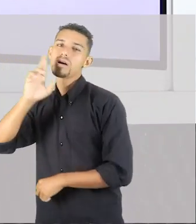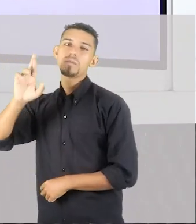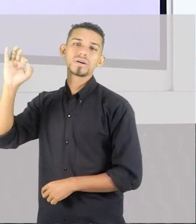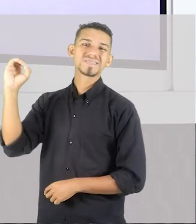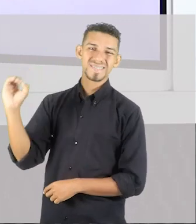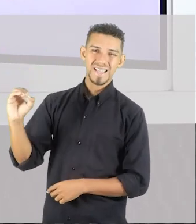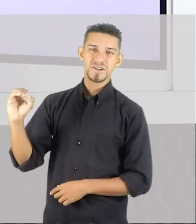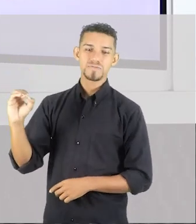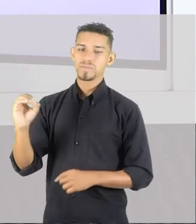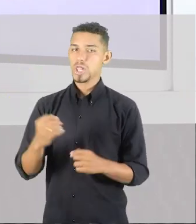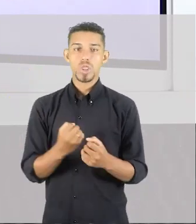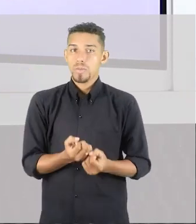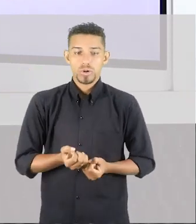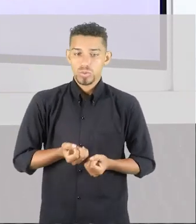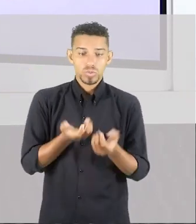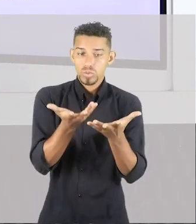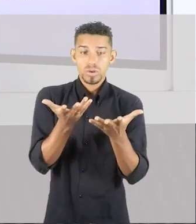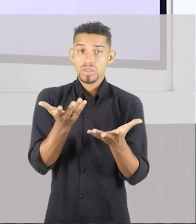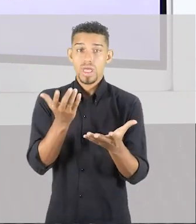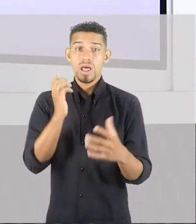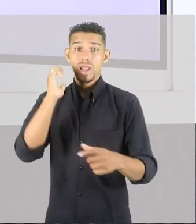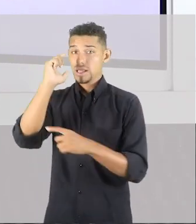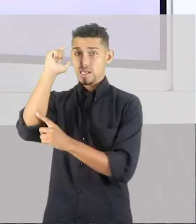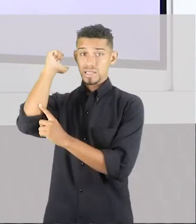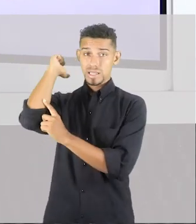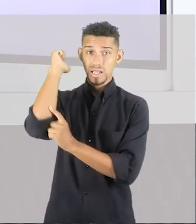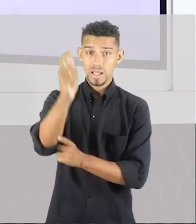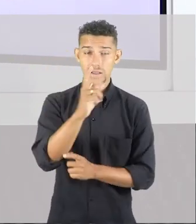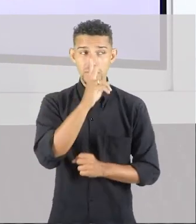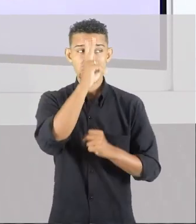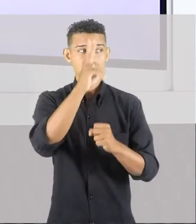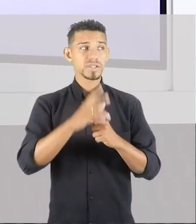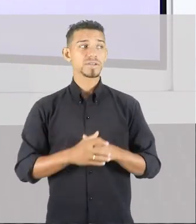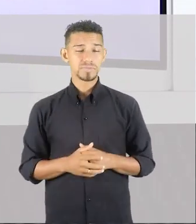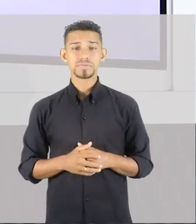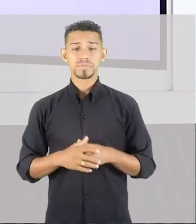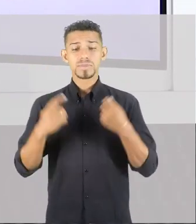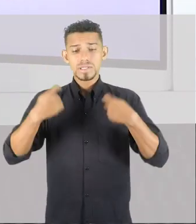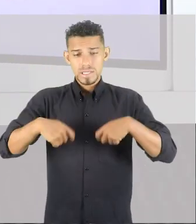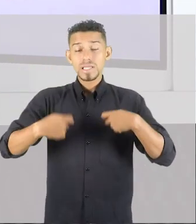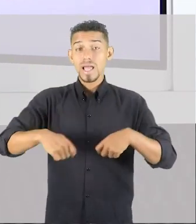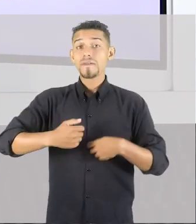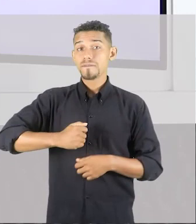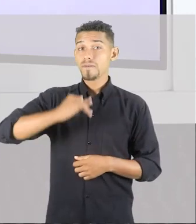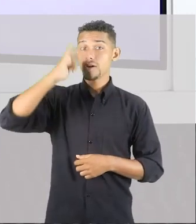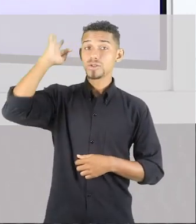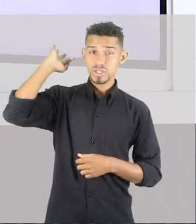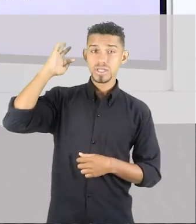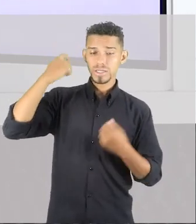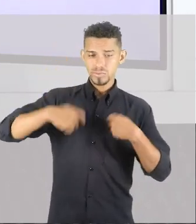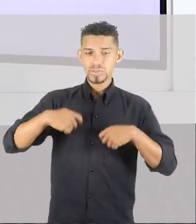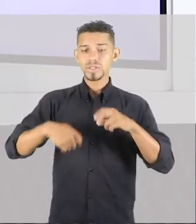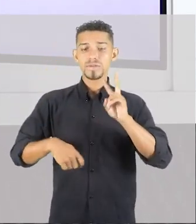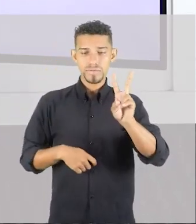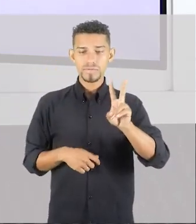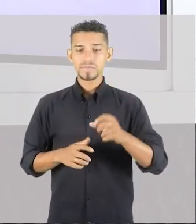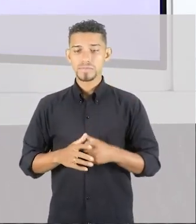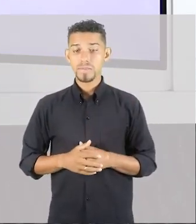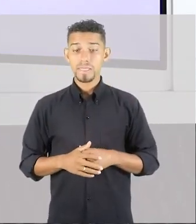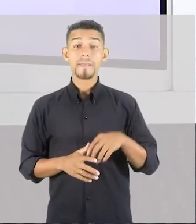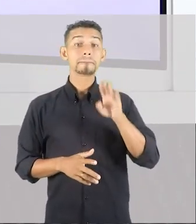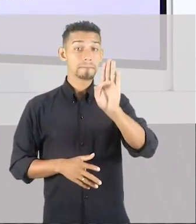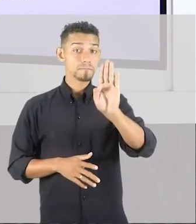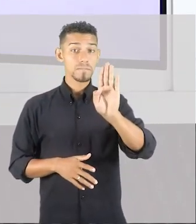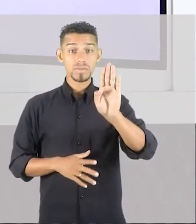pode ser solta, ela tem que ser lançada. Ela tem que ter velocidade. B é